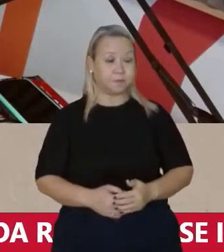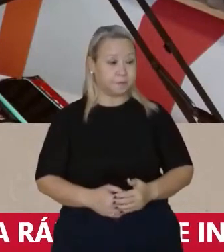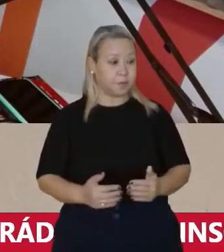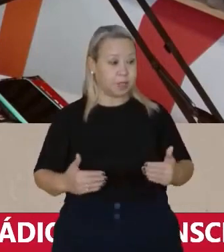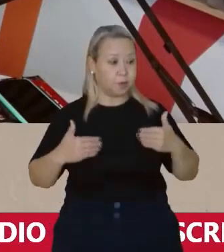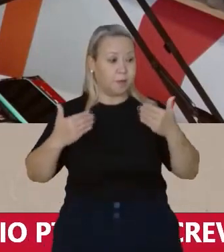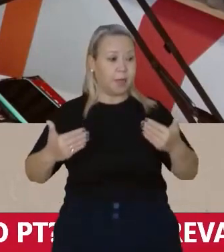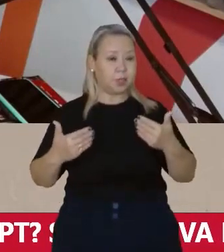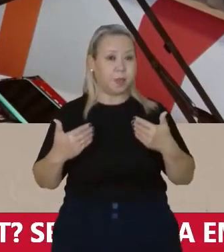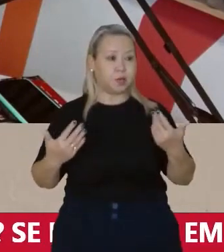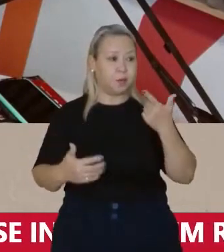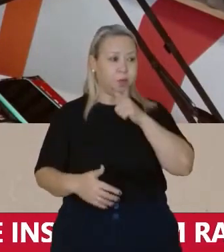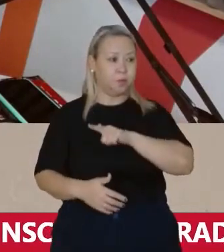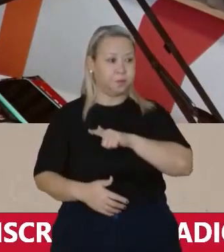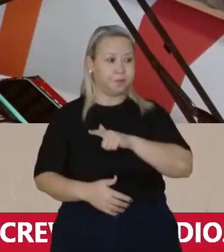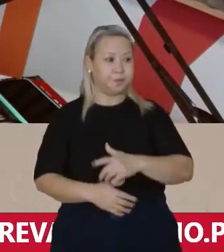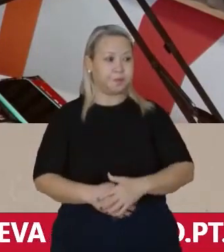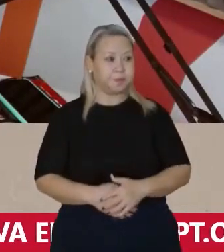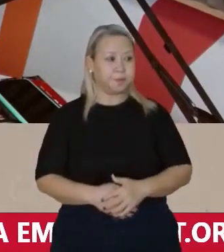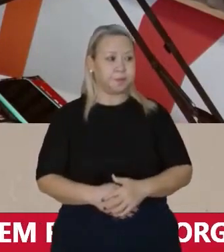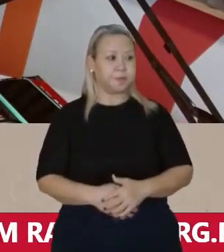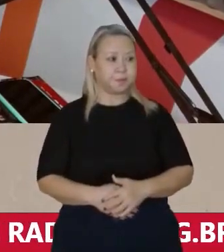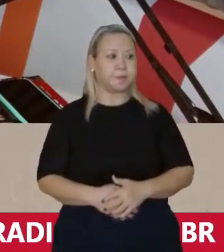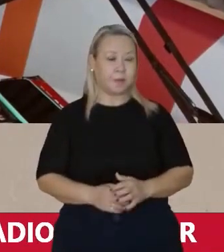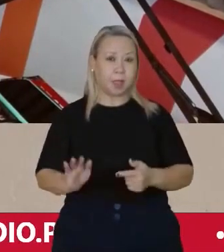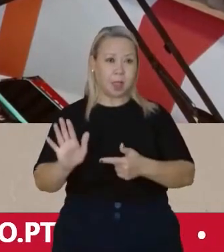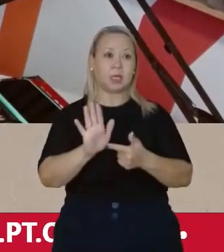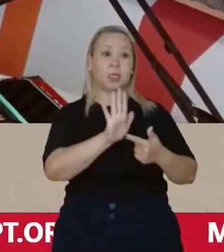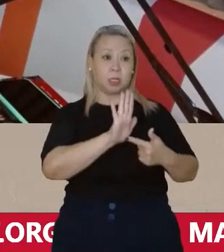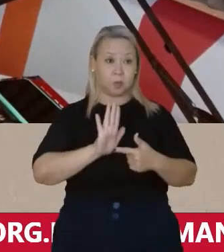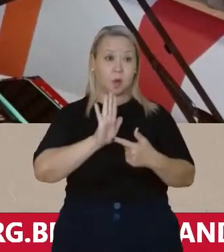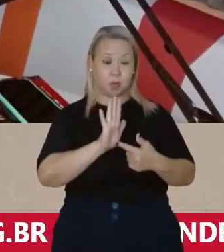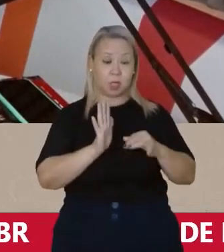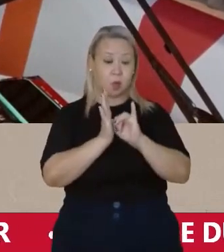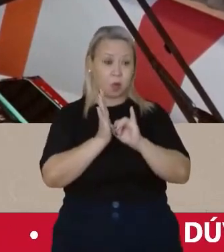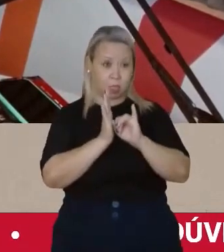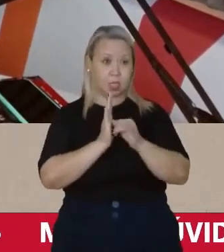aumentou. Eu tenho um trabalho muito bom na comunidade,